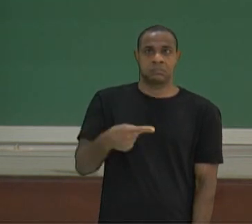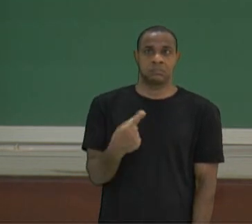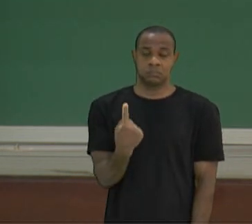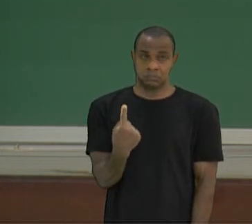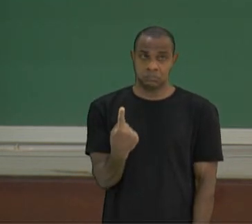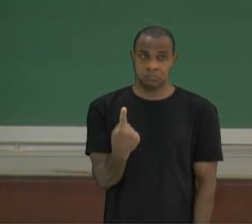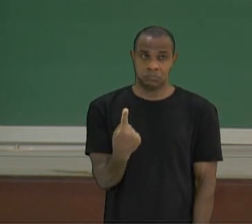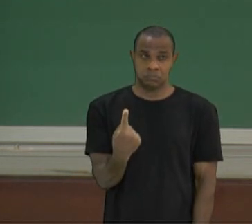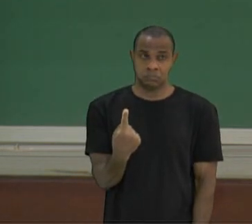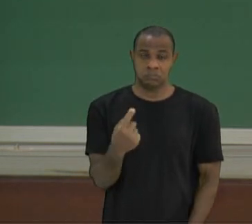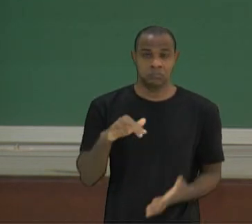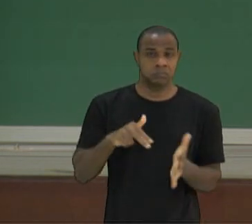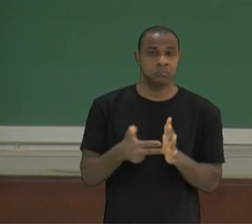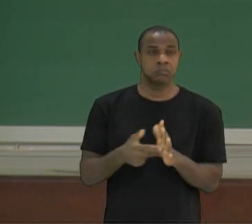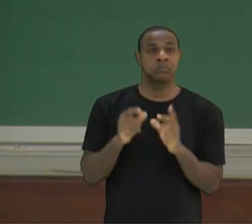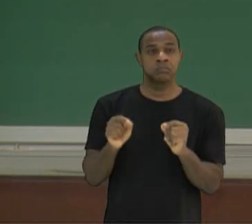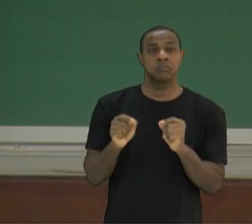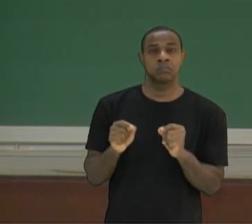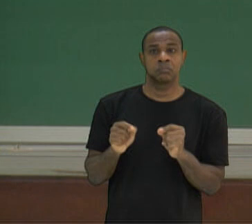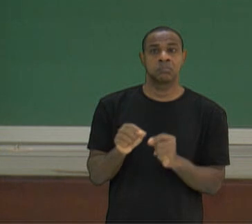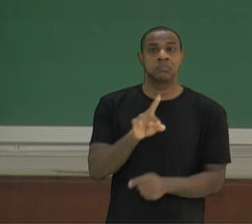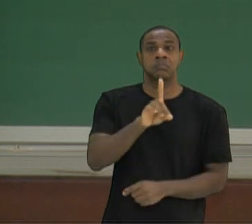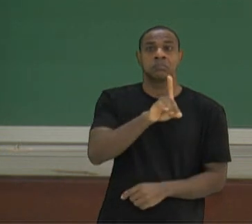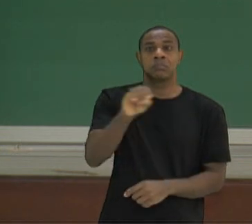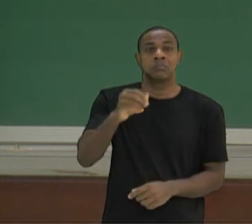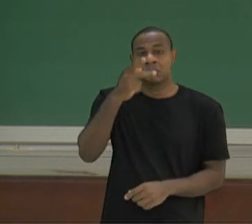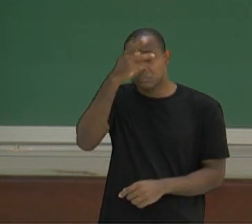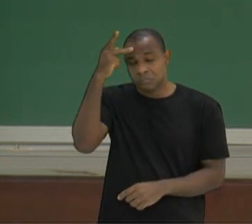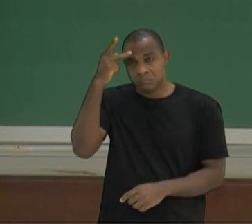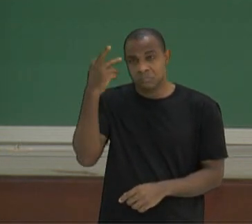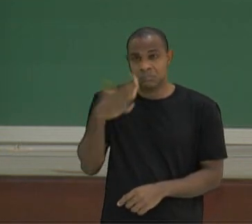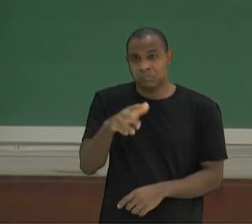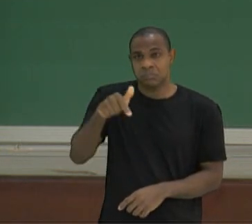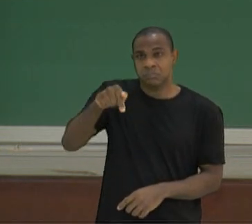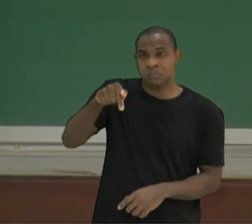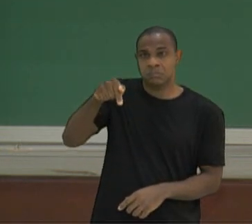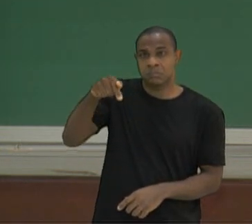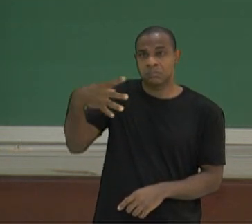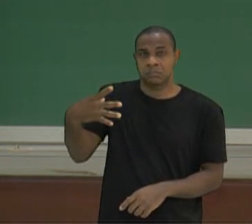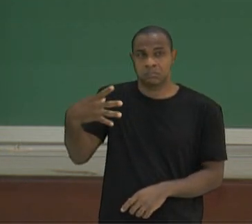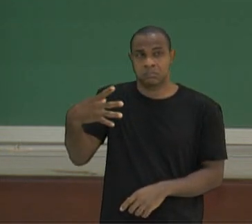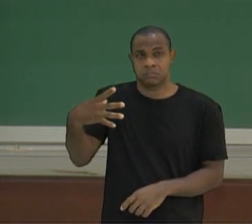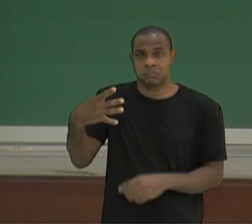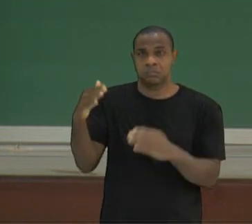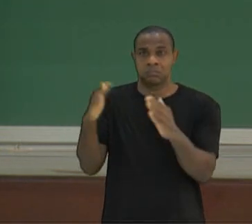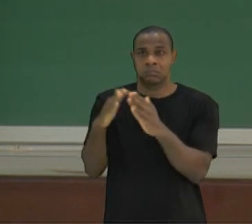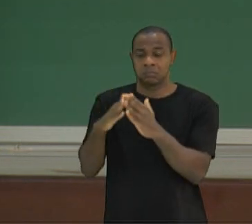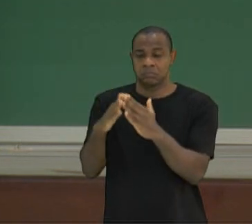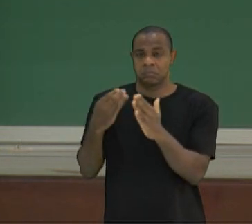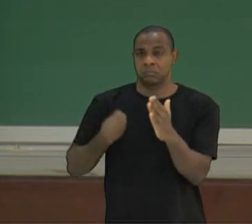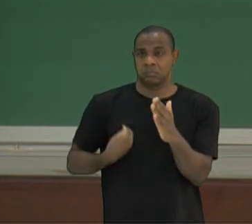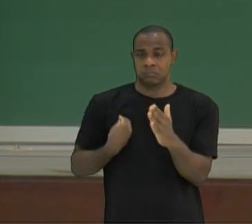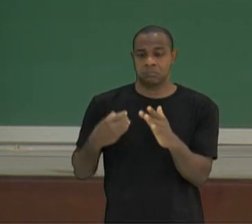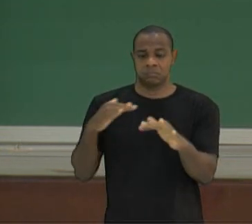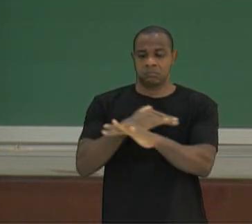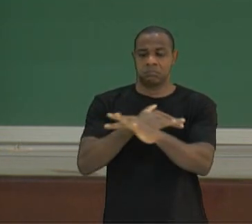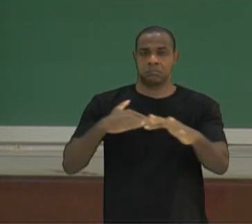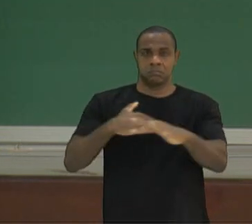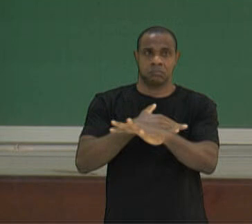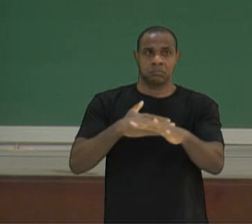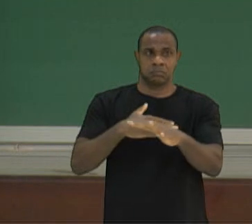professora? Quer dizer que a cada 100 pessoas, mais ou menos 74 moram na área urbana e o